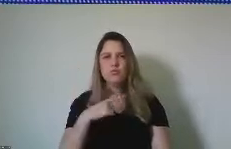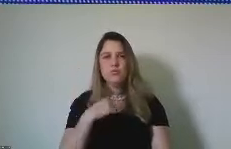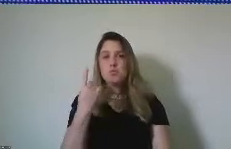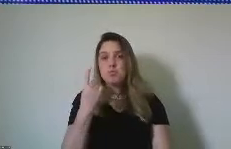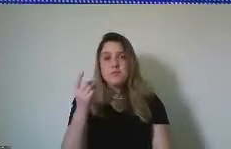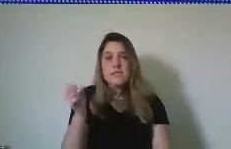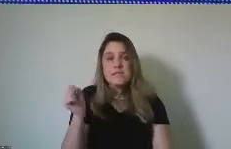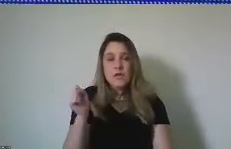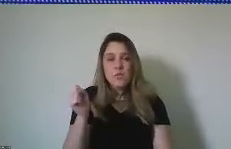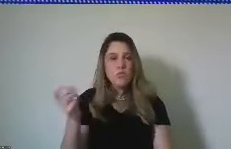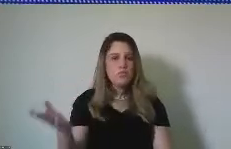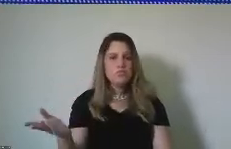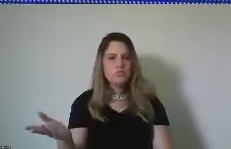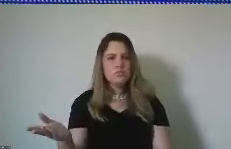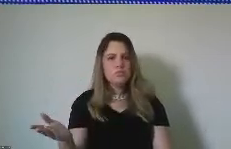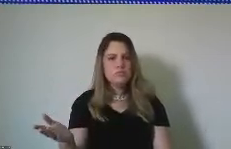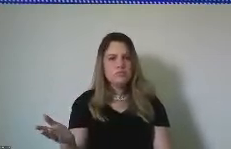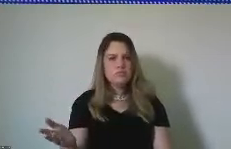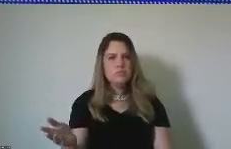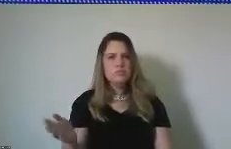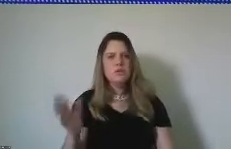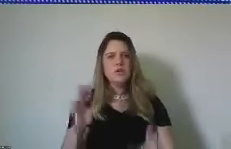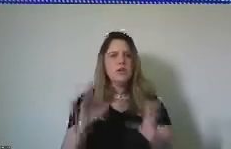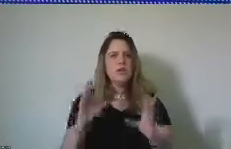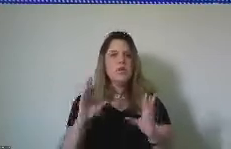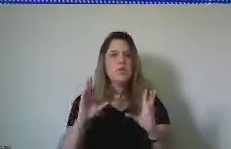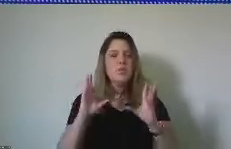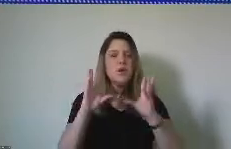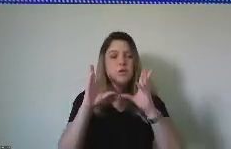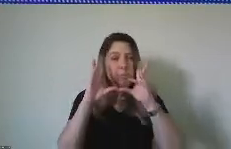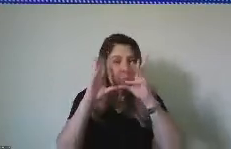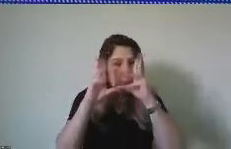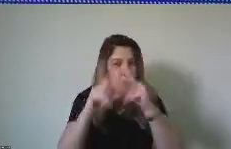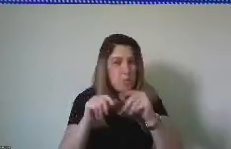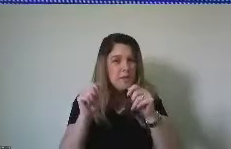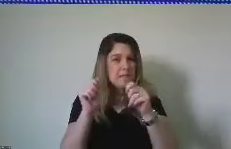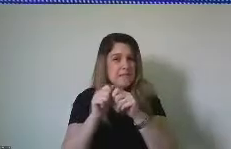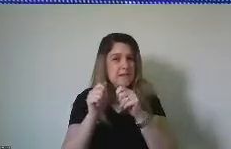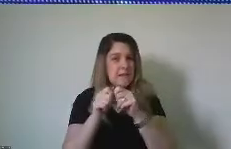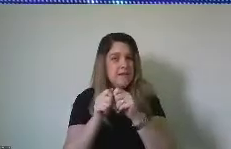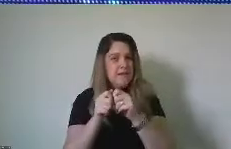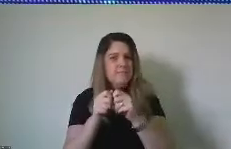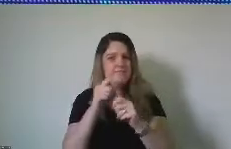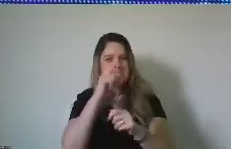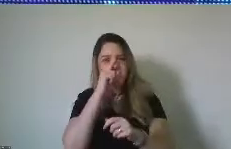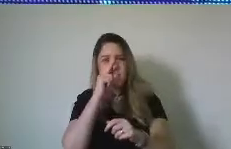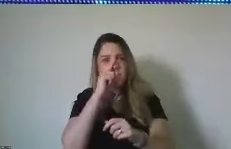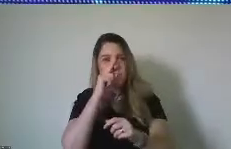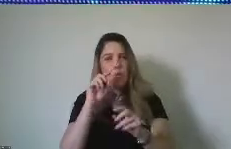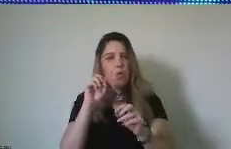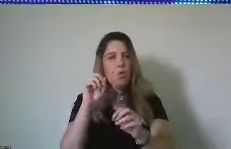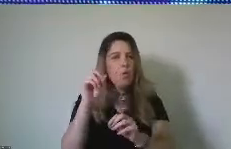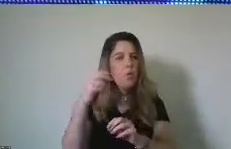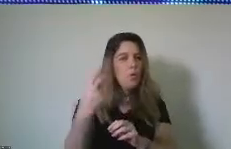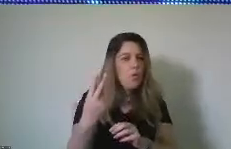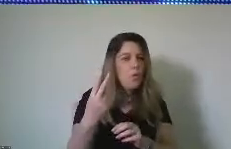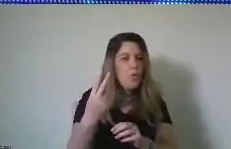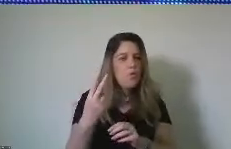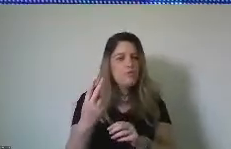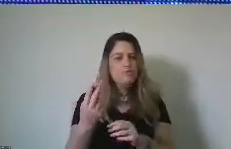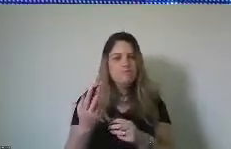Então não é todo mundo que tá fazendo coisas arriscadas ou exageradamente